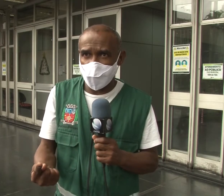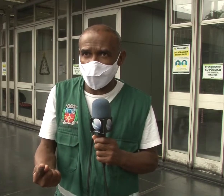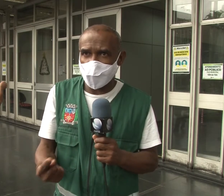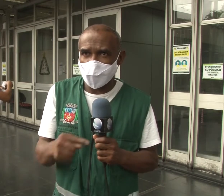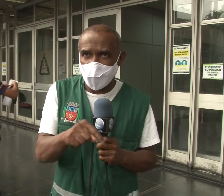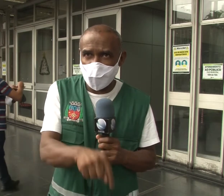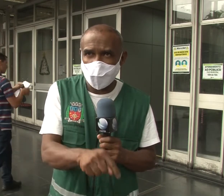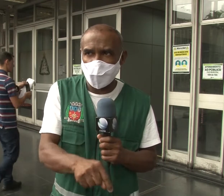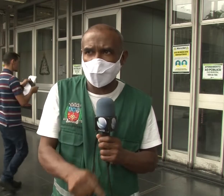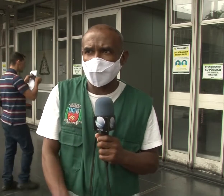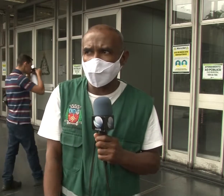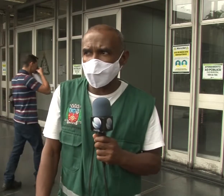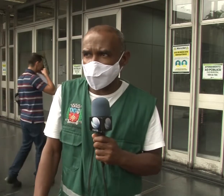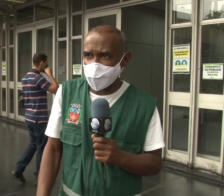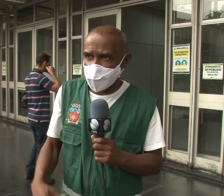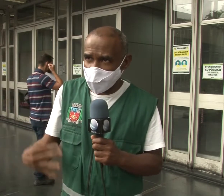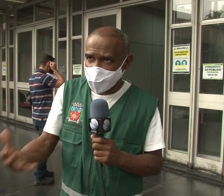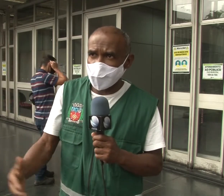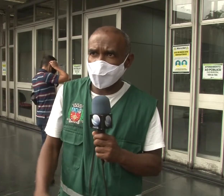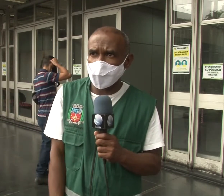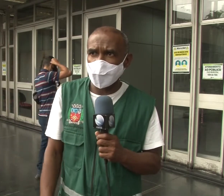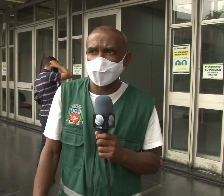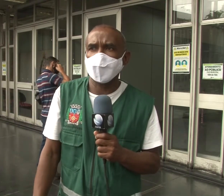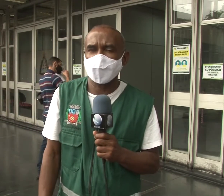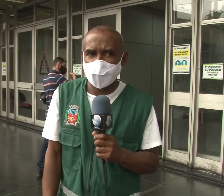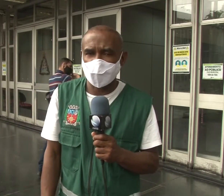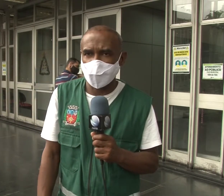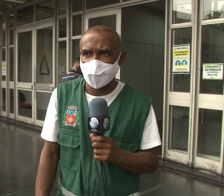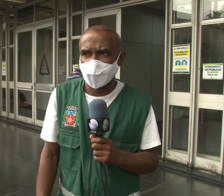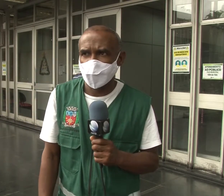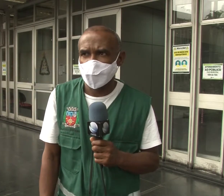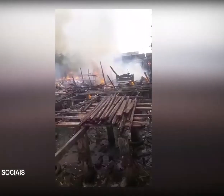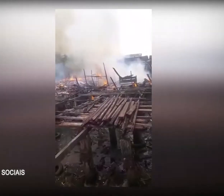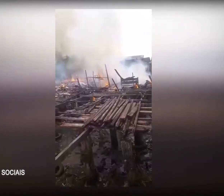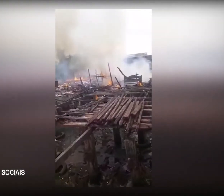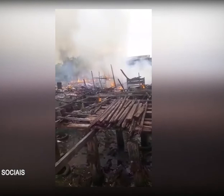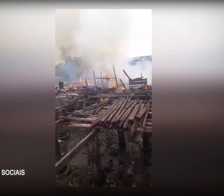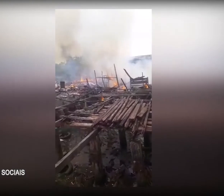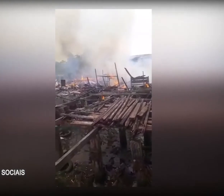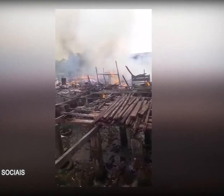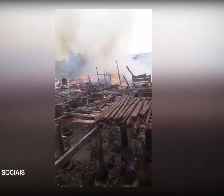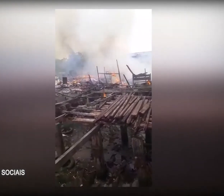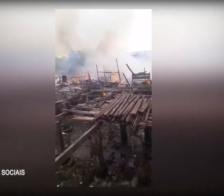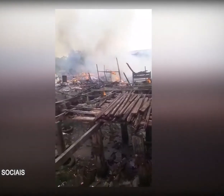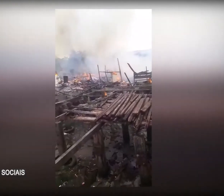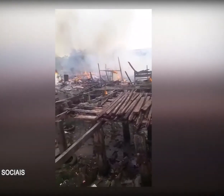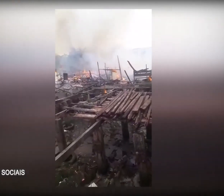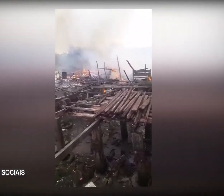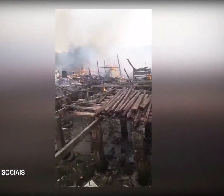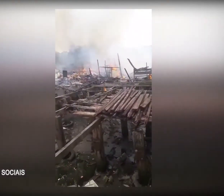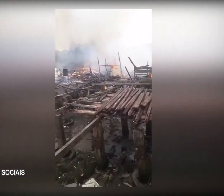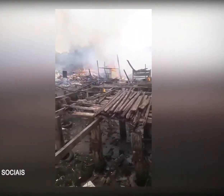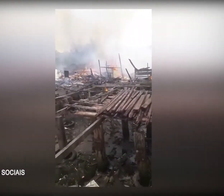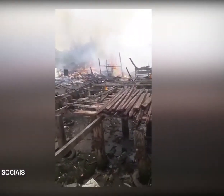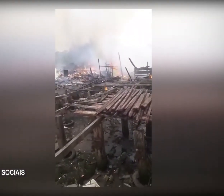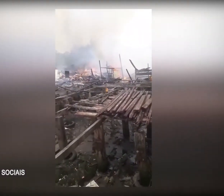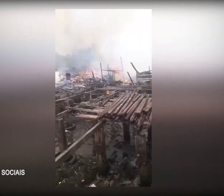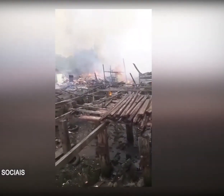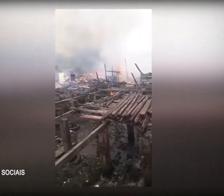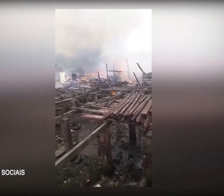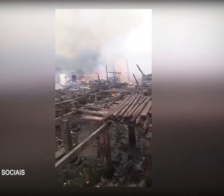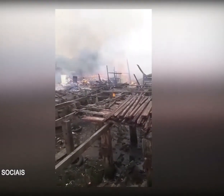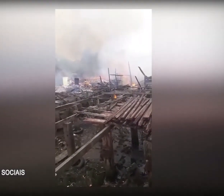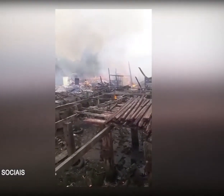criaram um vínculo, até à espera do projeto que está em andamento de habitação. Quanto às doações, o secretário falou onde podem